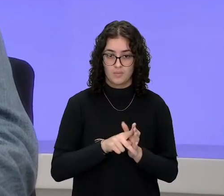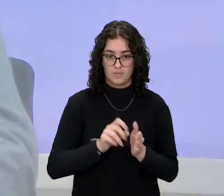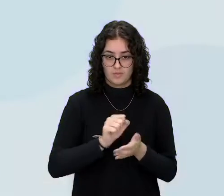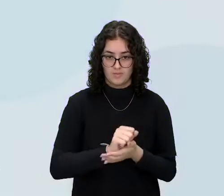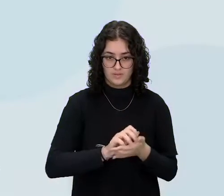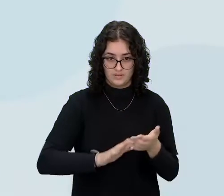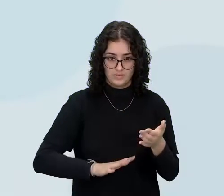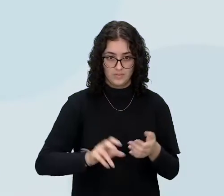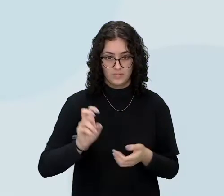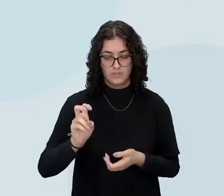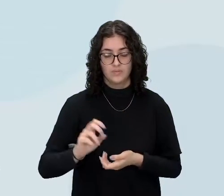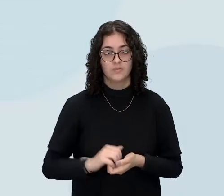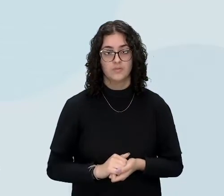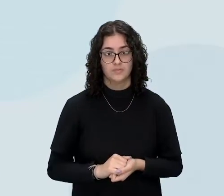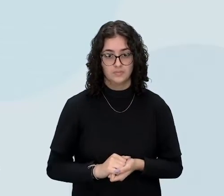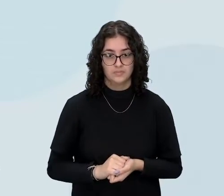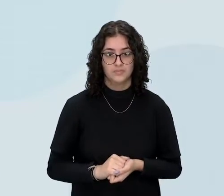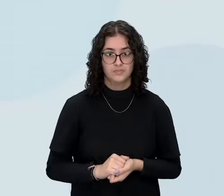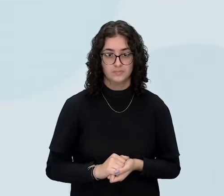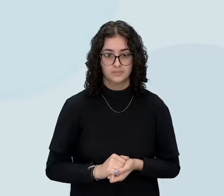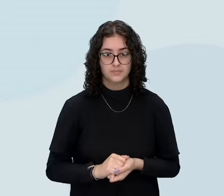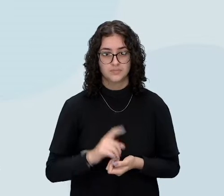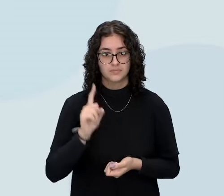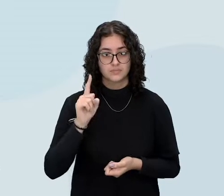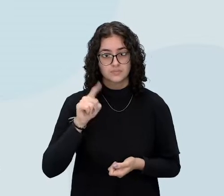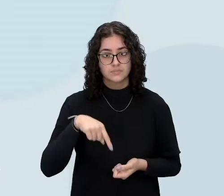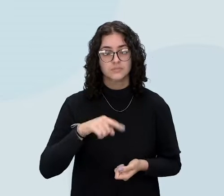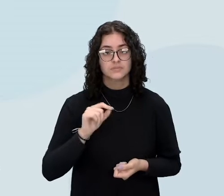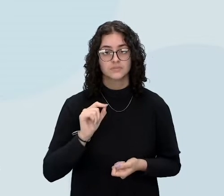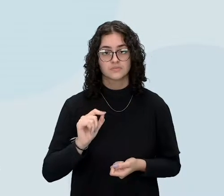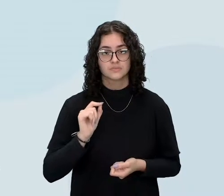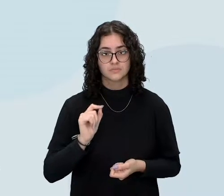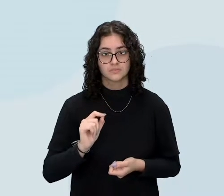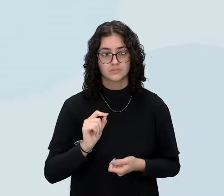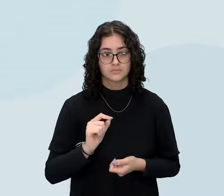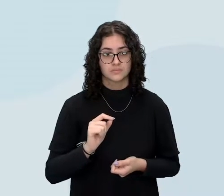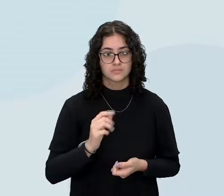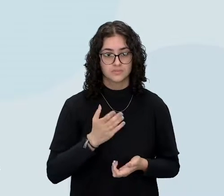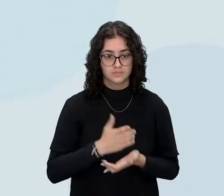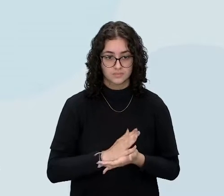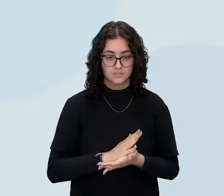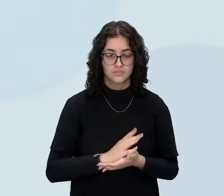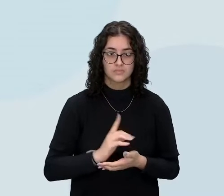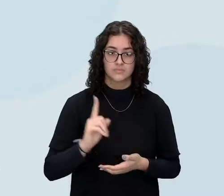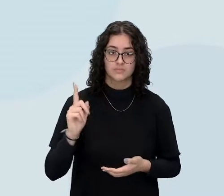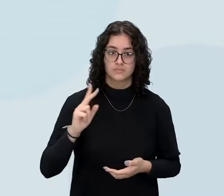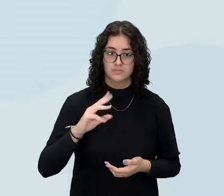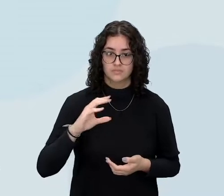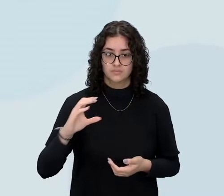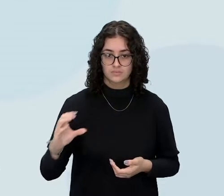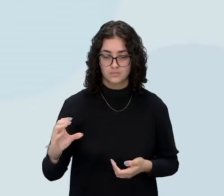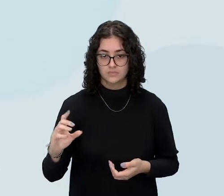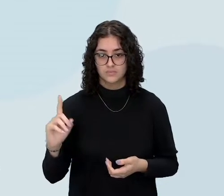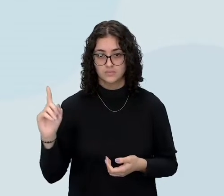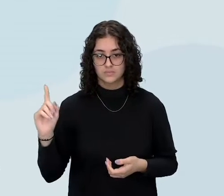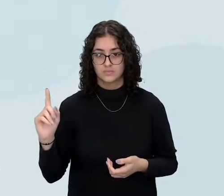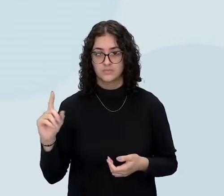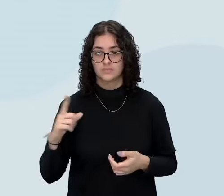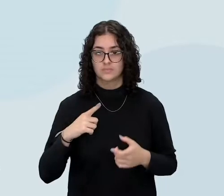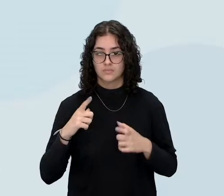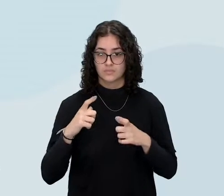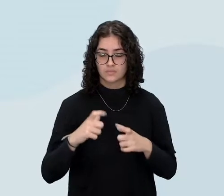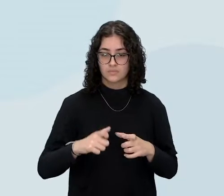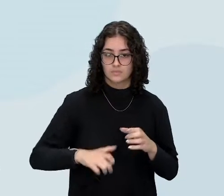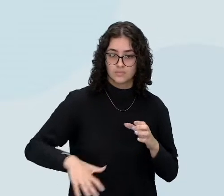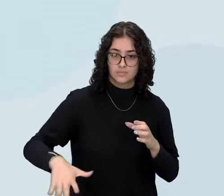5. Então, o objetivo dessa atividade é para encerrar aí a nossa unidade curricular, o indivíduo e o ambiente,